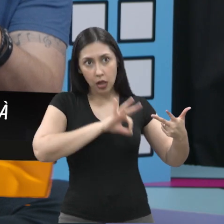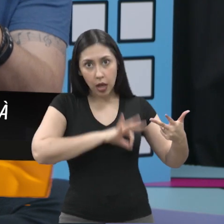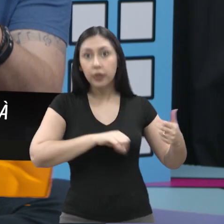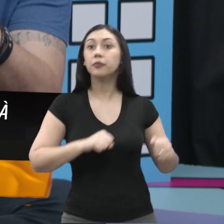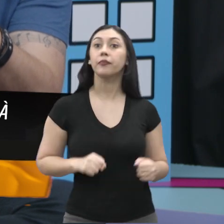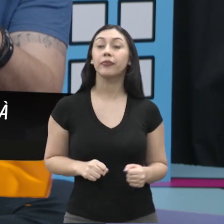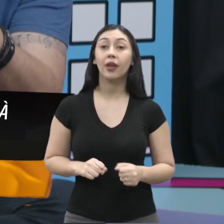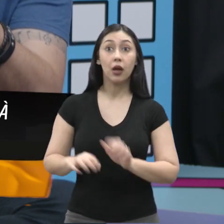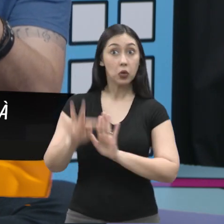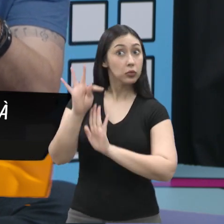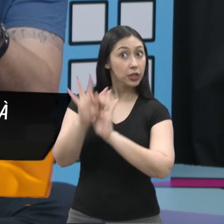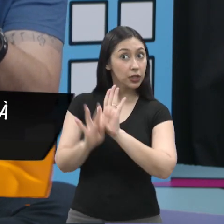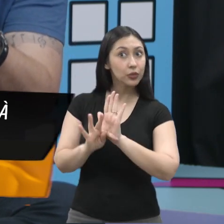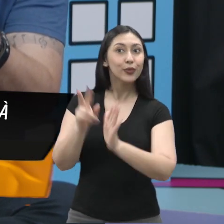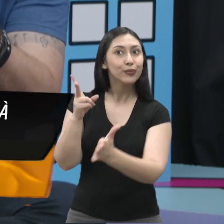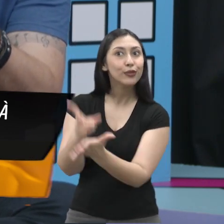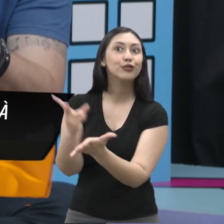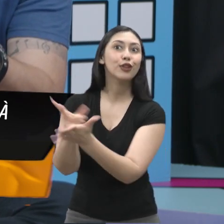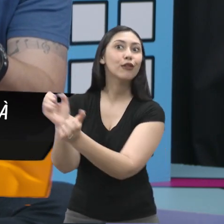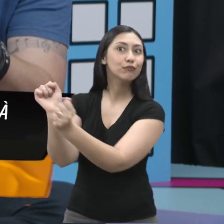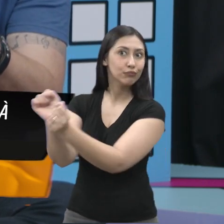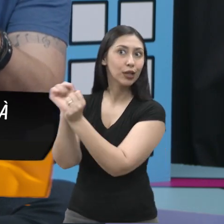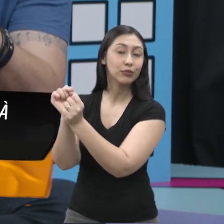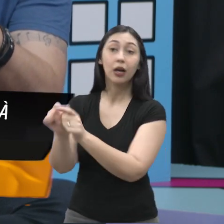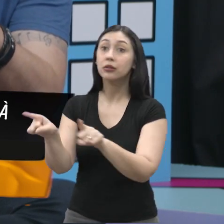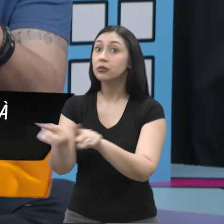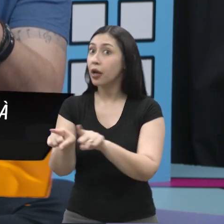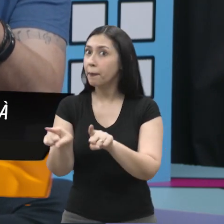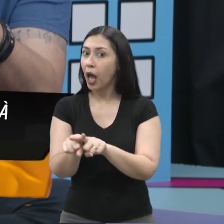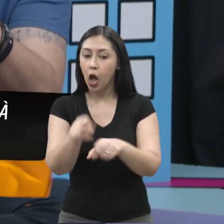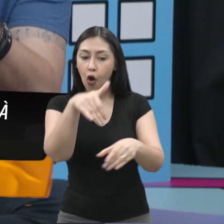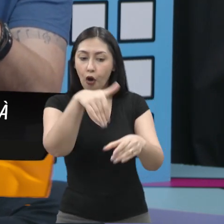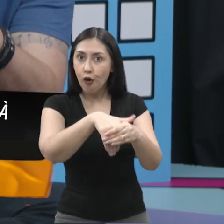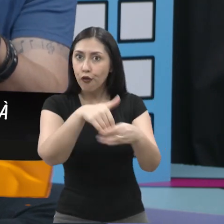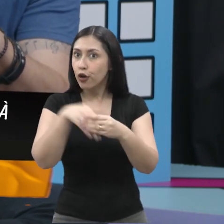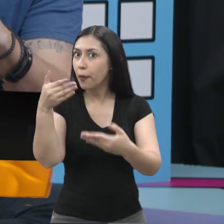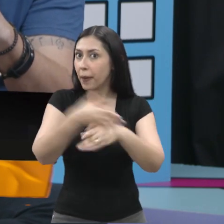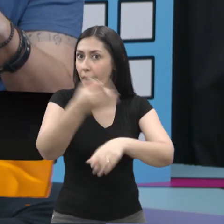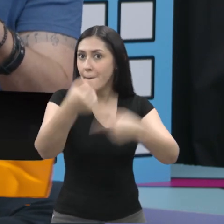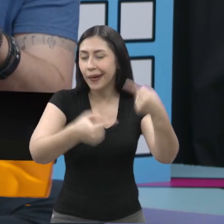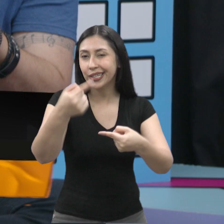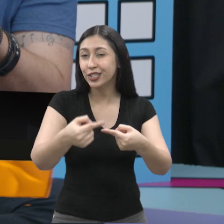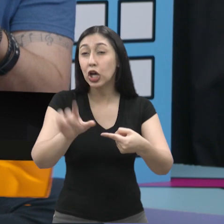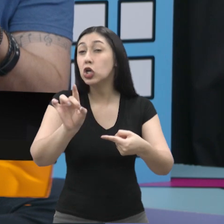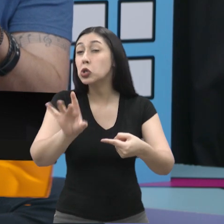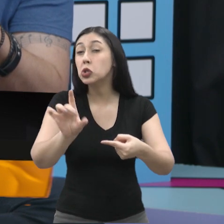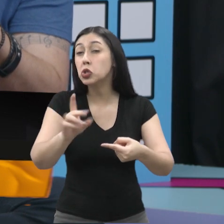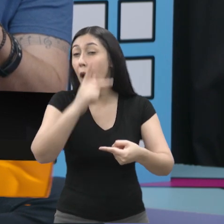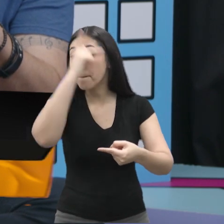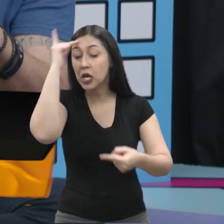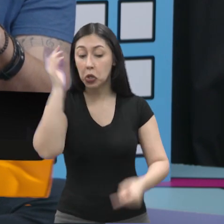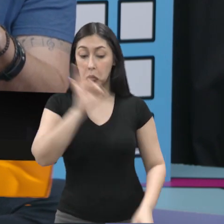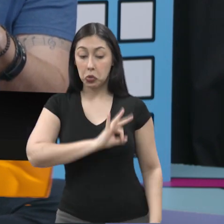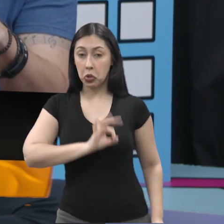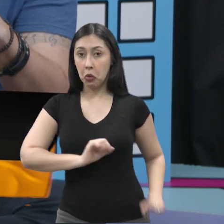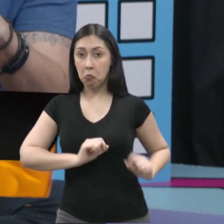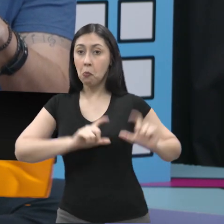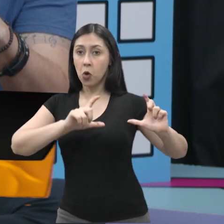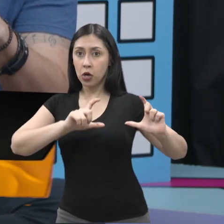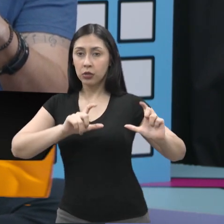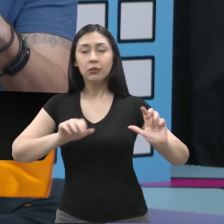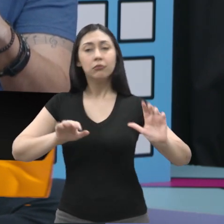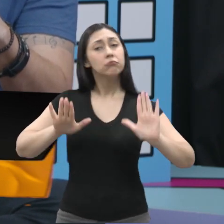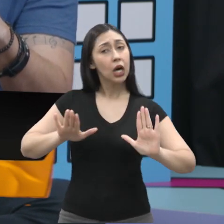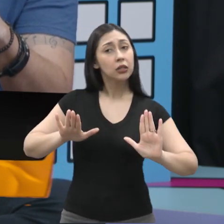o direito ao voto e à participação política da população com base na renda, mas garantia aos cidadãos brasileiros uma